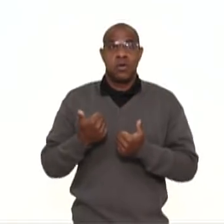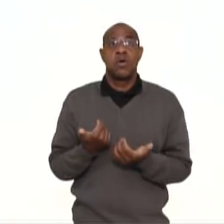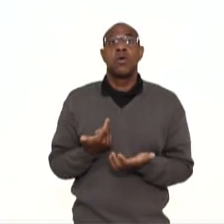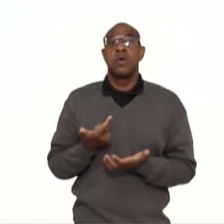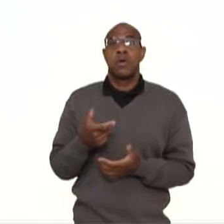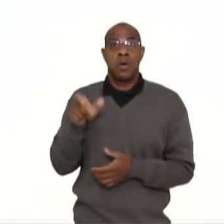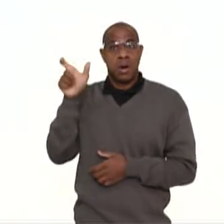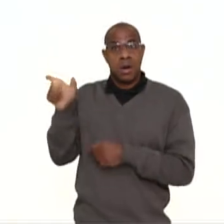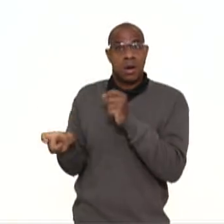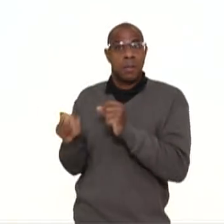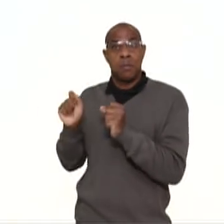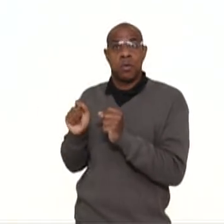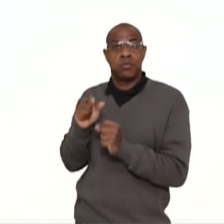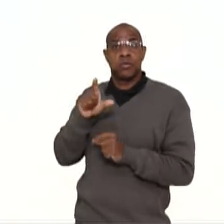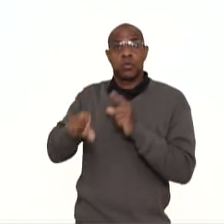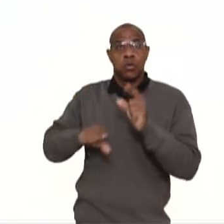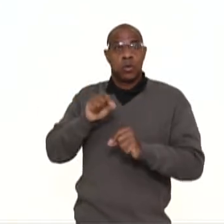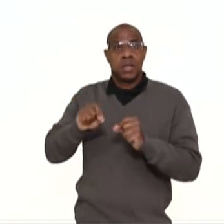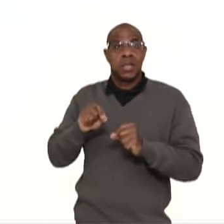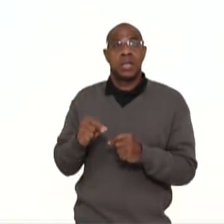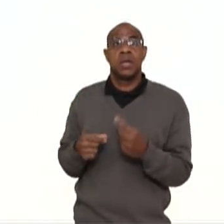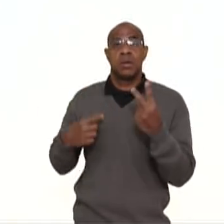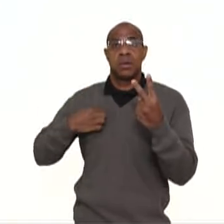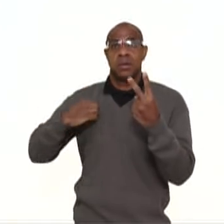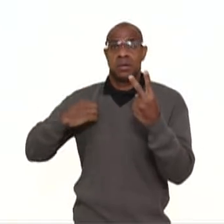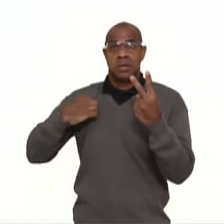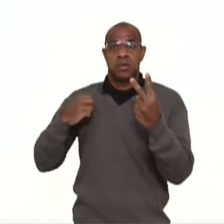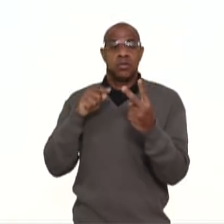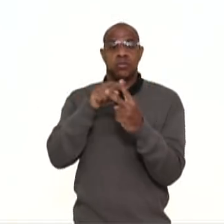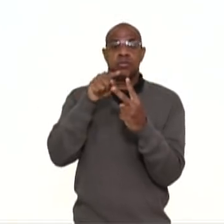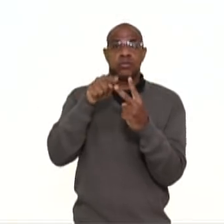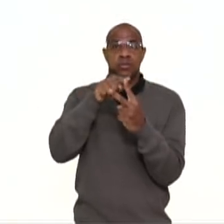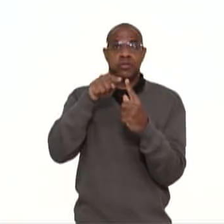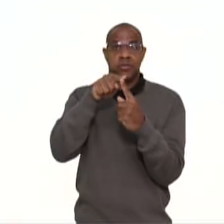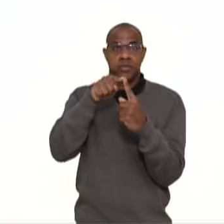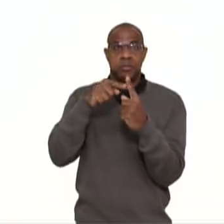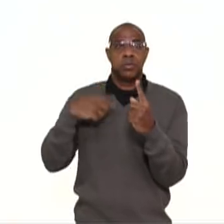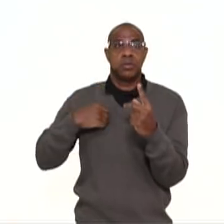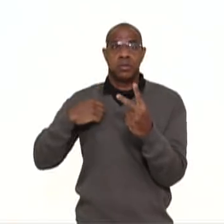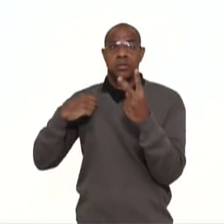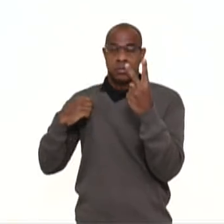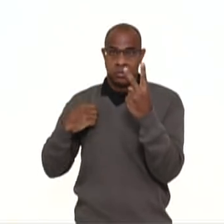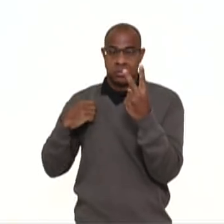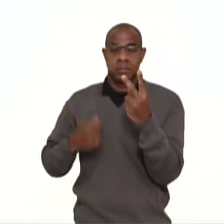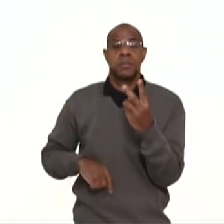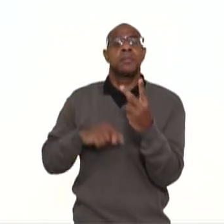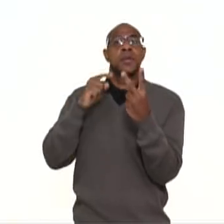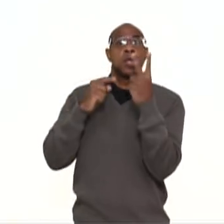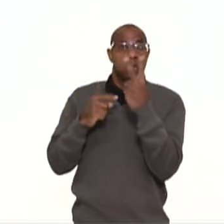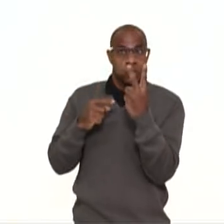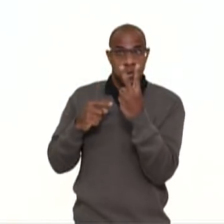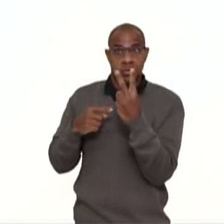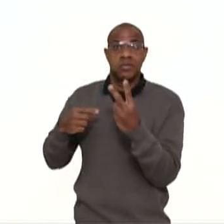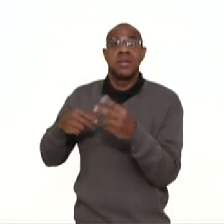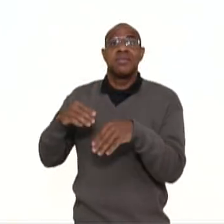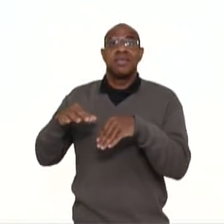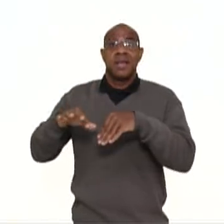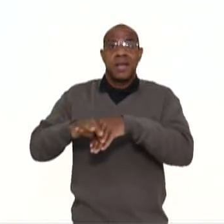de camisa, 2 modelos de calção e 2 modelos de meião. De quantas maneiras ele pode escolher o uniforme da